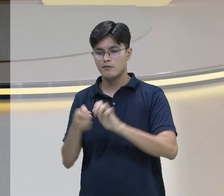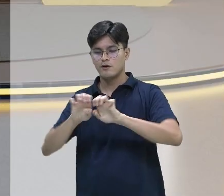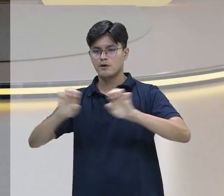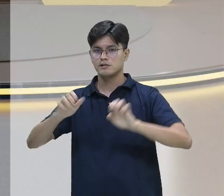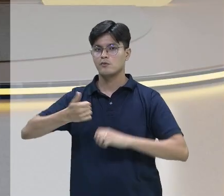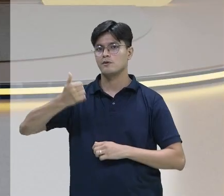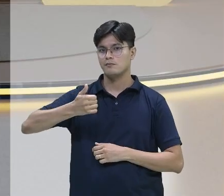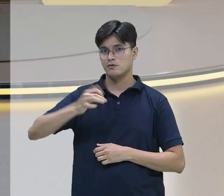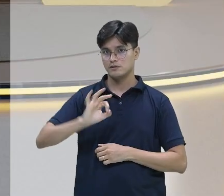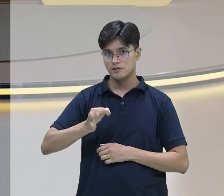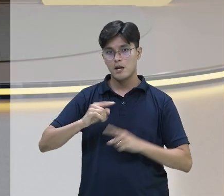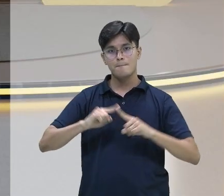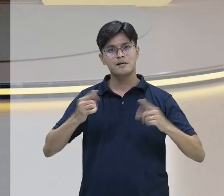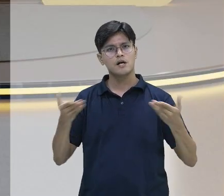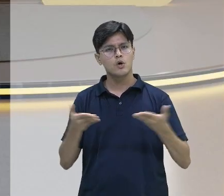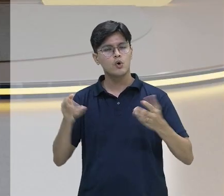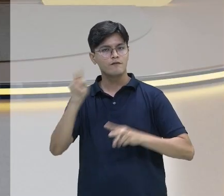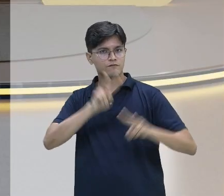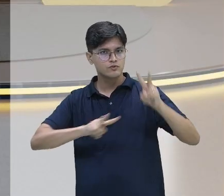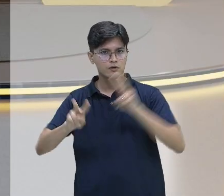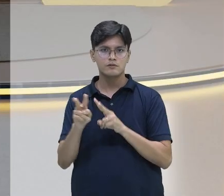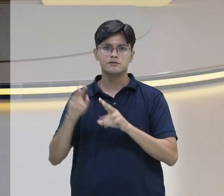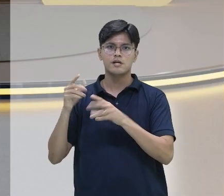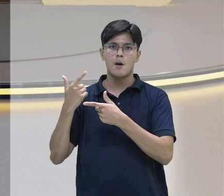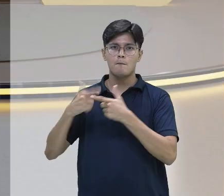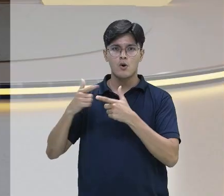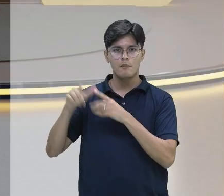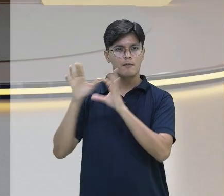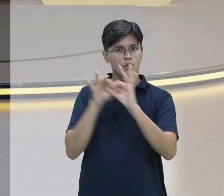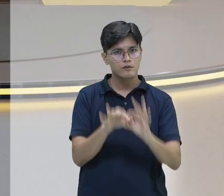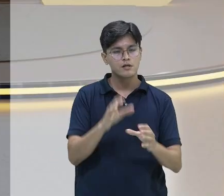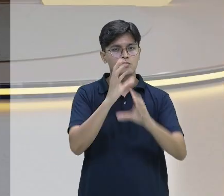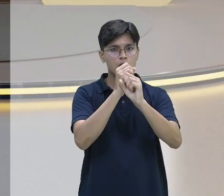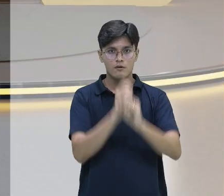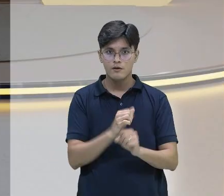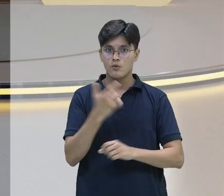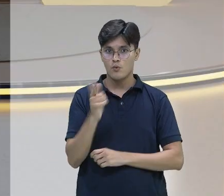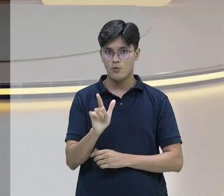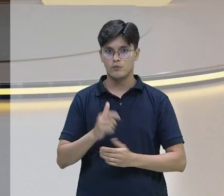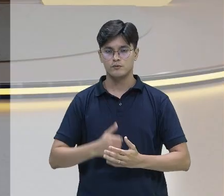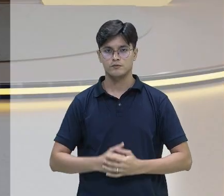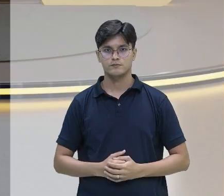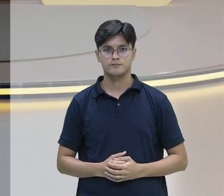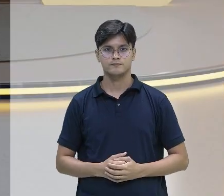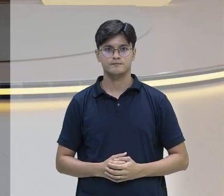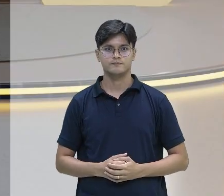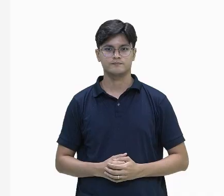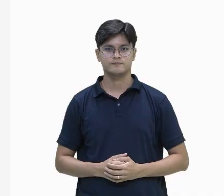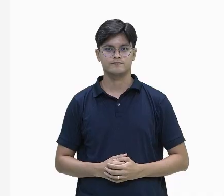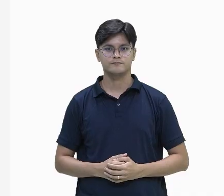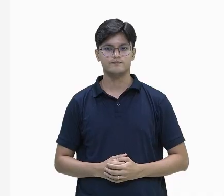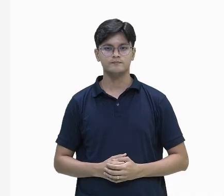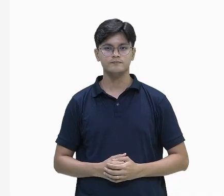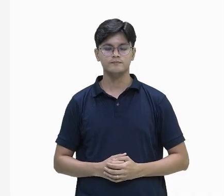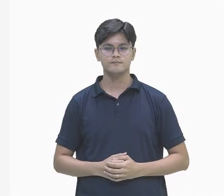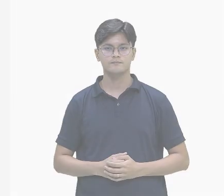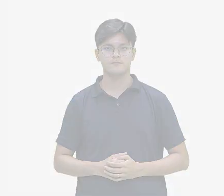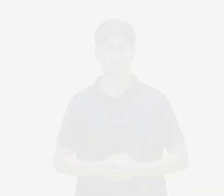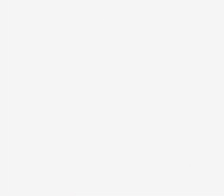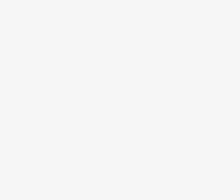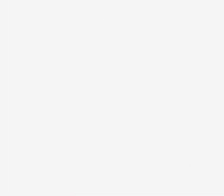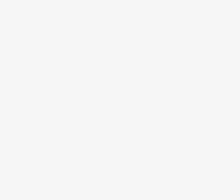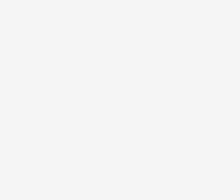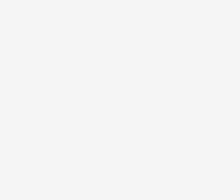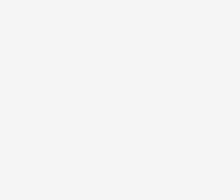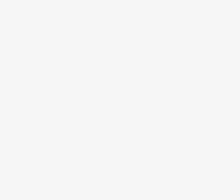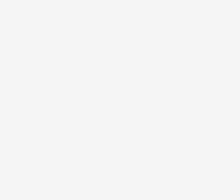mas agora, vamos visualizar essa situação, problema aqui no gráfico? Vamos. Olha o gráfico que temos aqui ao nosso lado. Uma linha, a linha verde,